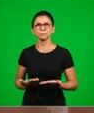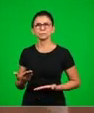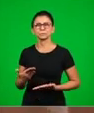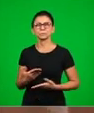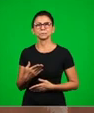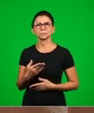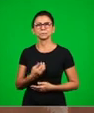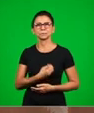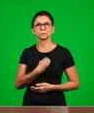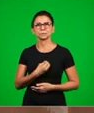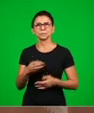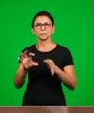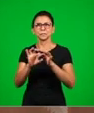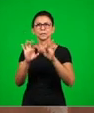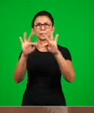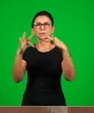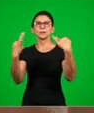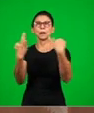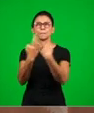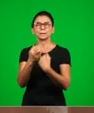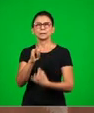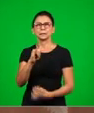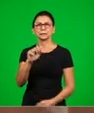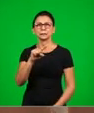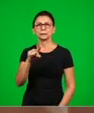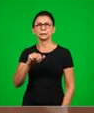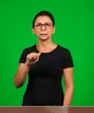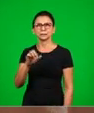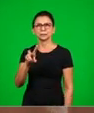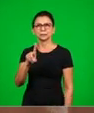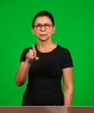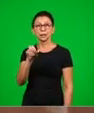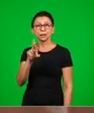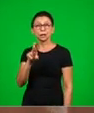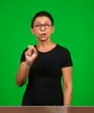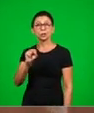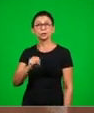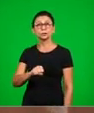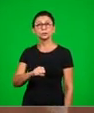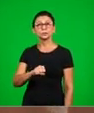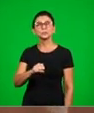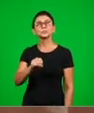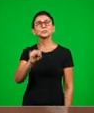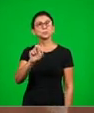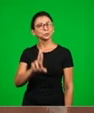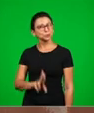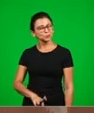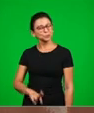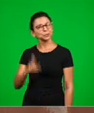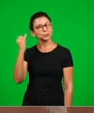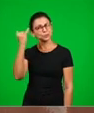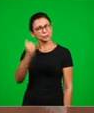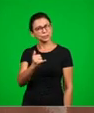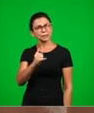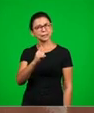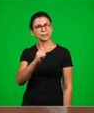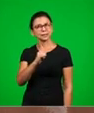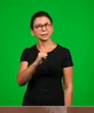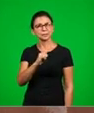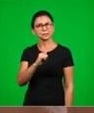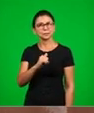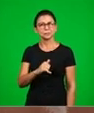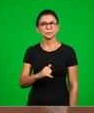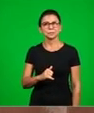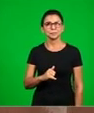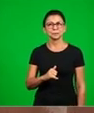E dentre elas está Isadora, lá do sul do país. Isadora, eu não falei que ia citar seu nome aqui, eu não sei se